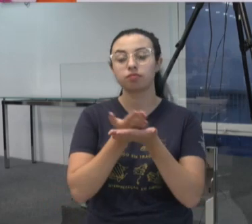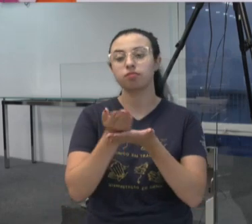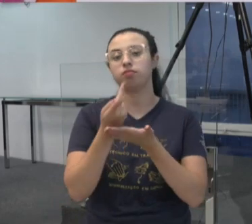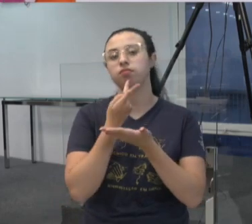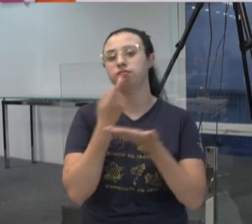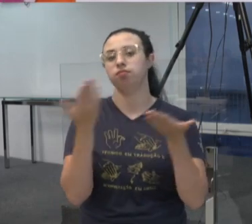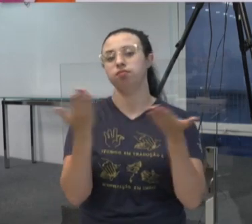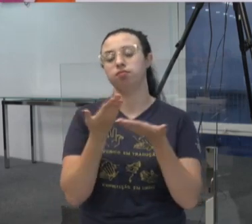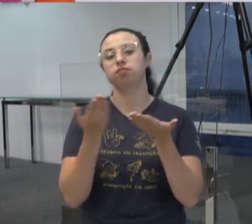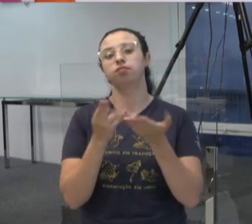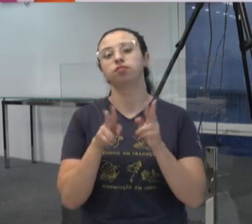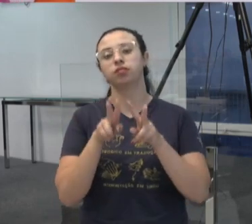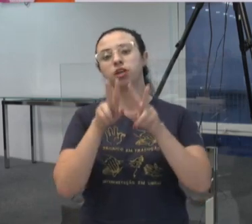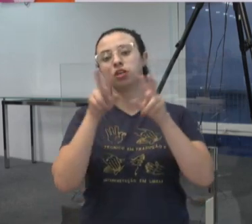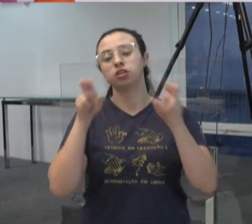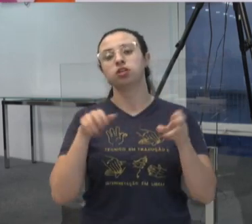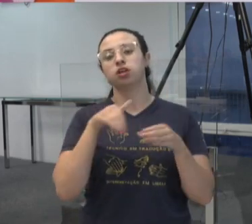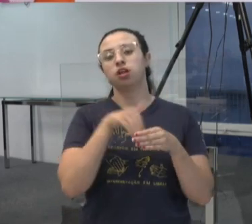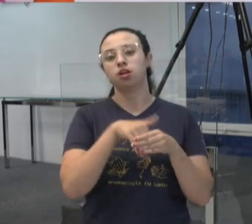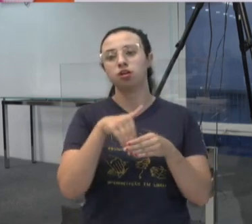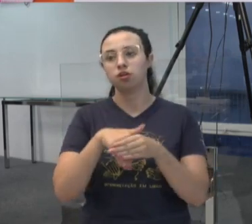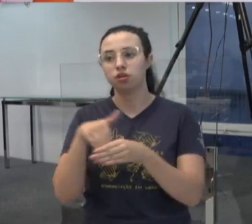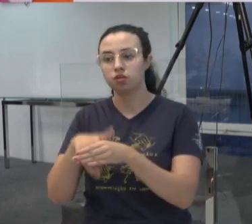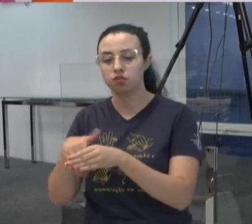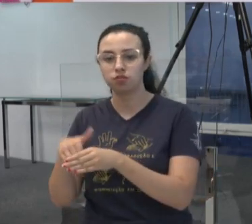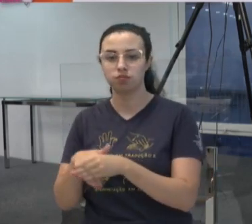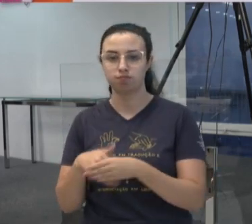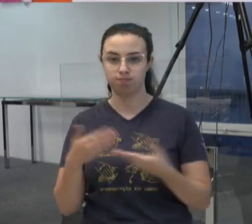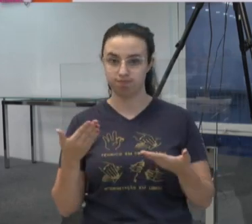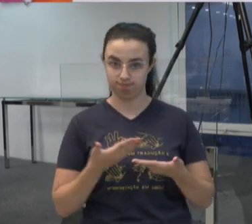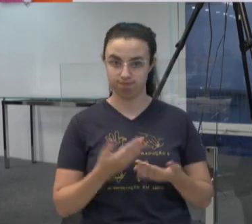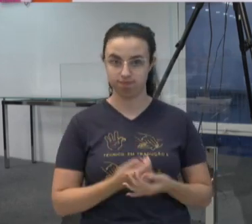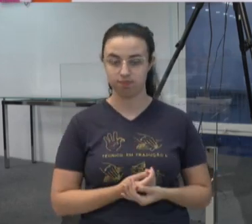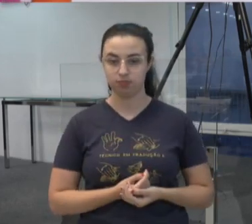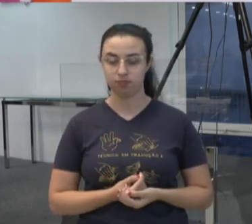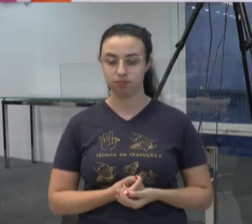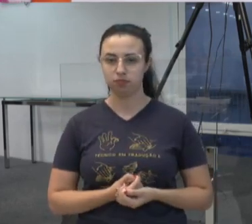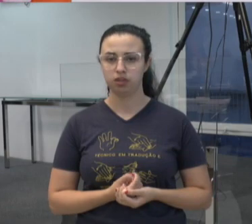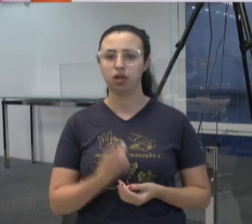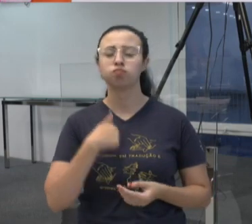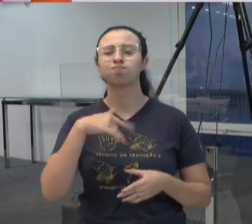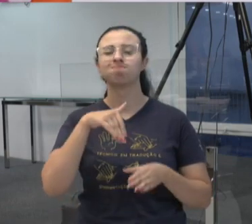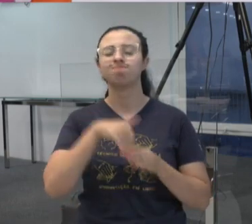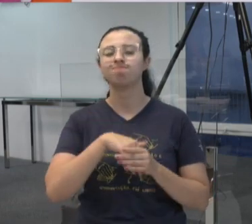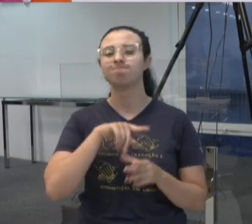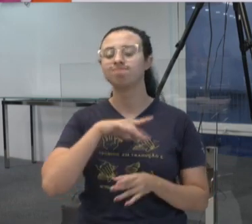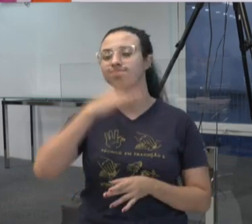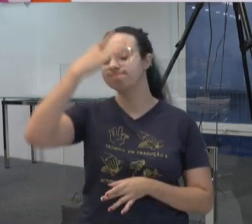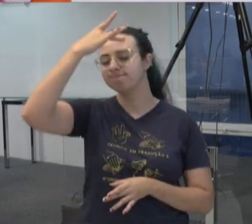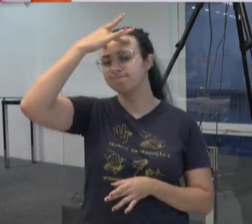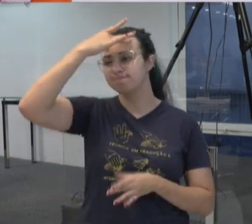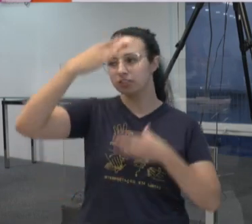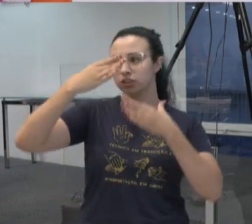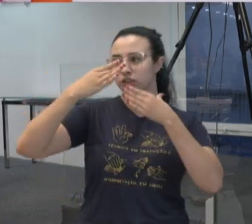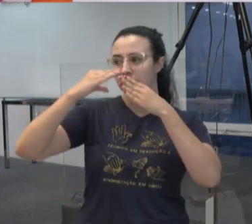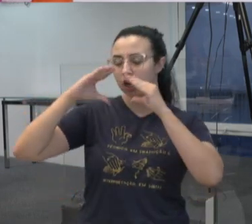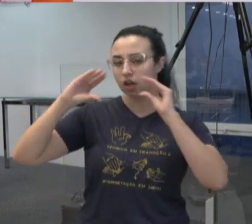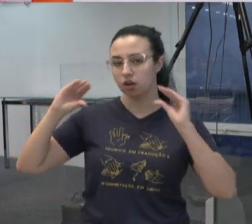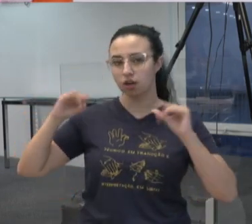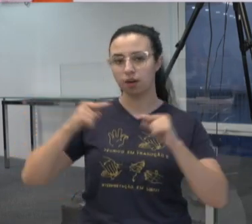falando sobre a votação da admissibilidade de hoje. Votei com consciência, com a consciência muito tranquila, porque